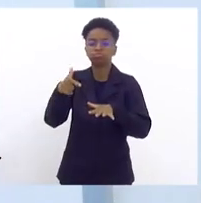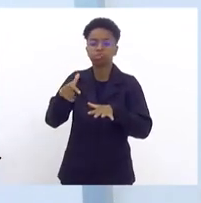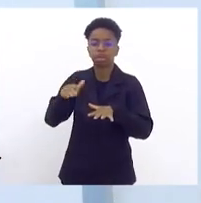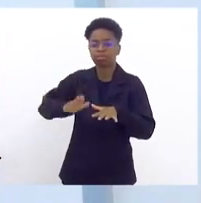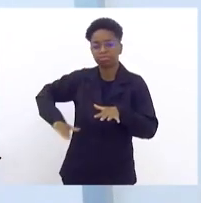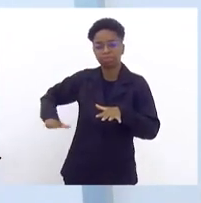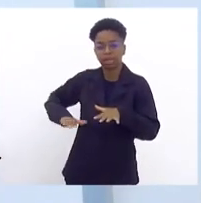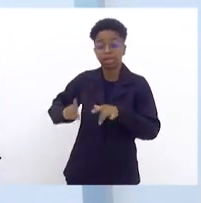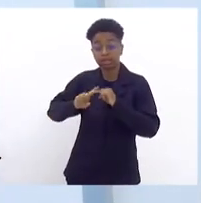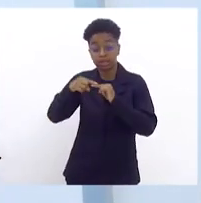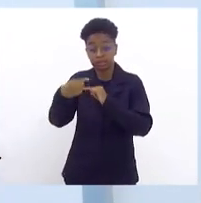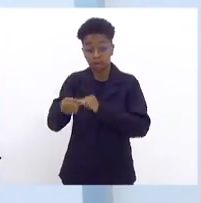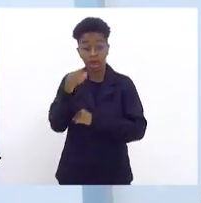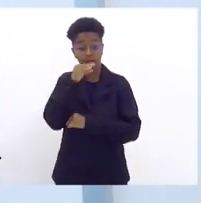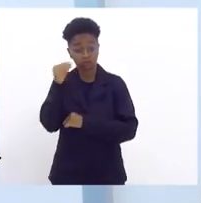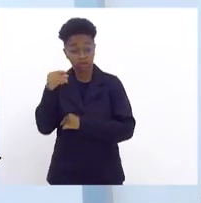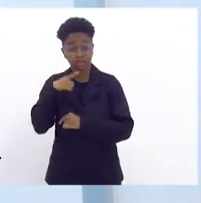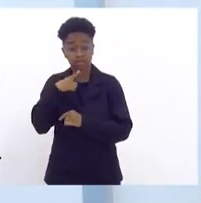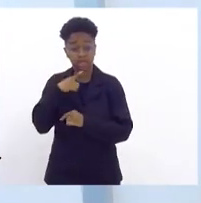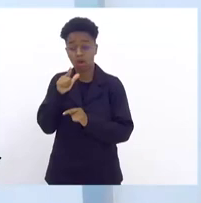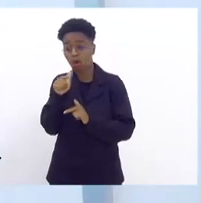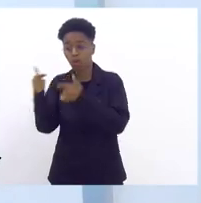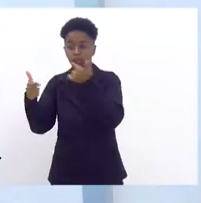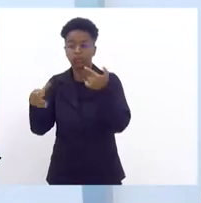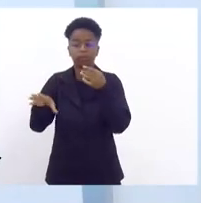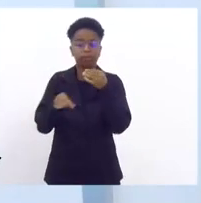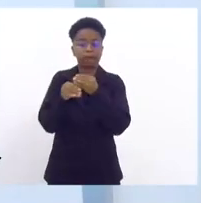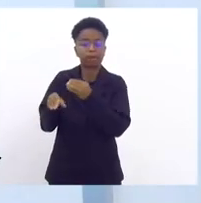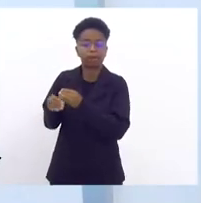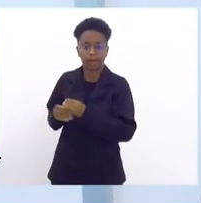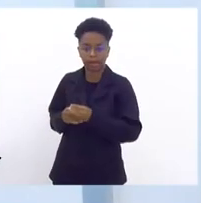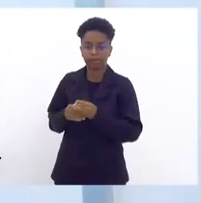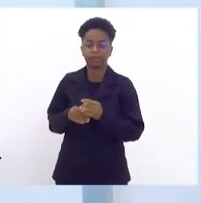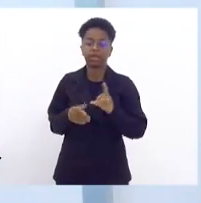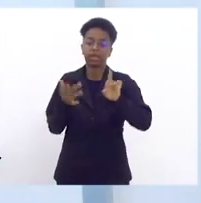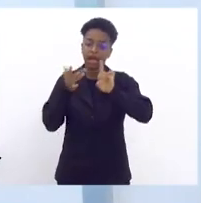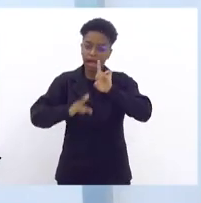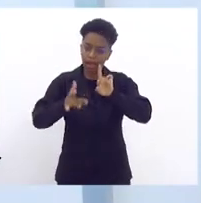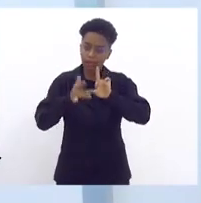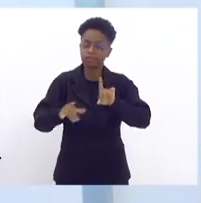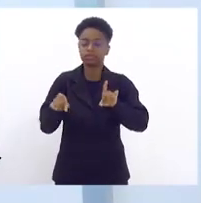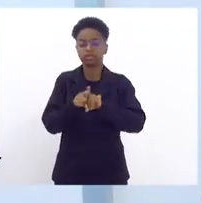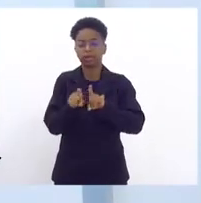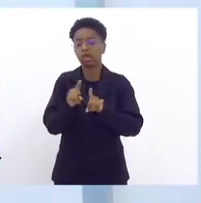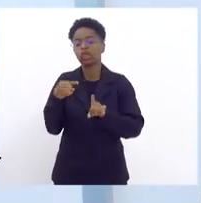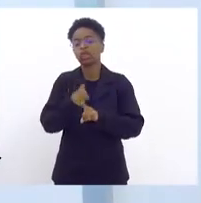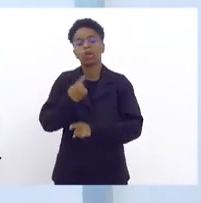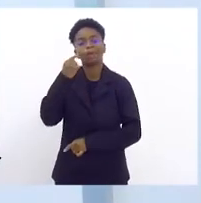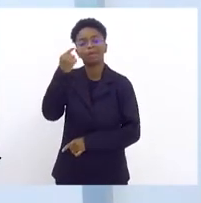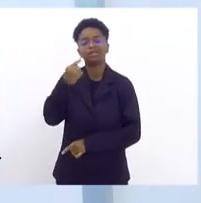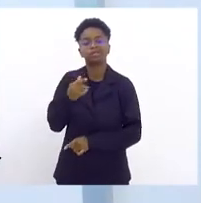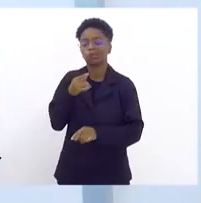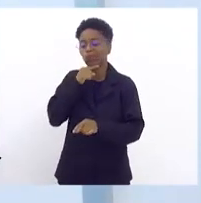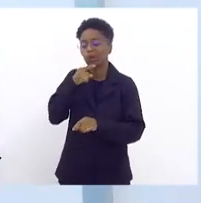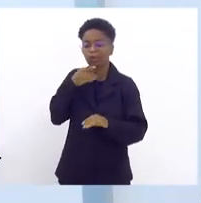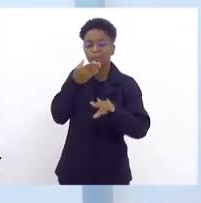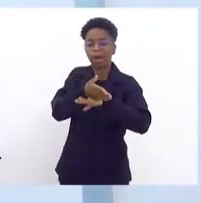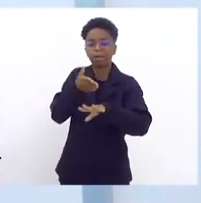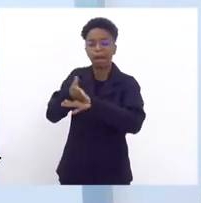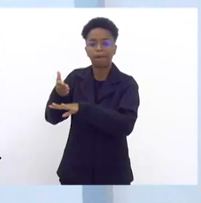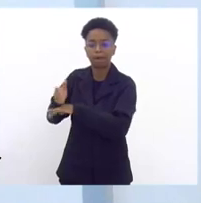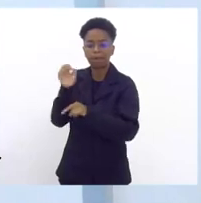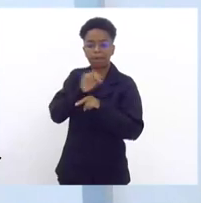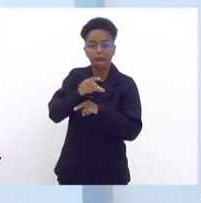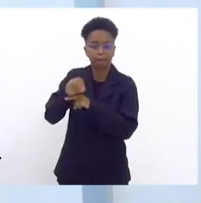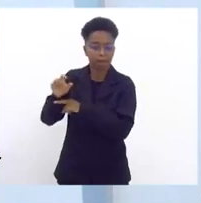na adolescência ele tem os outros agravamentos capacitismo que é essa Justamente a gente achar que eles não vão estar em lugar algum porque eles têm